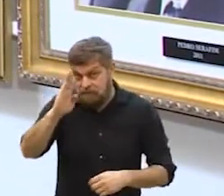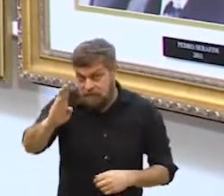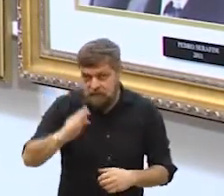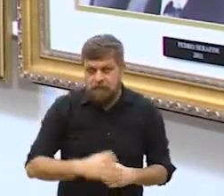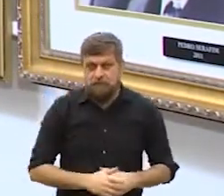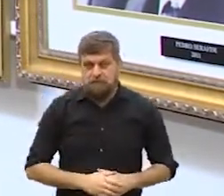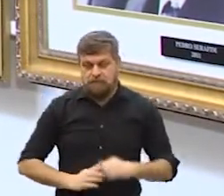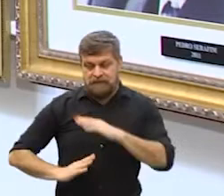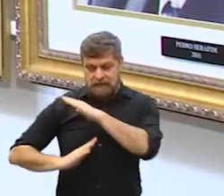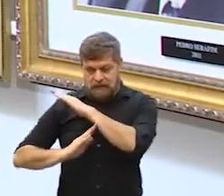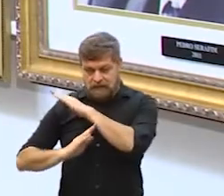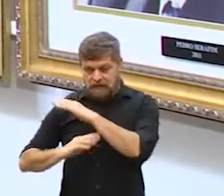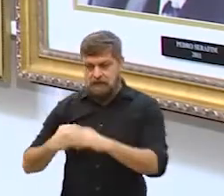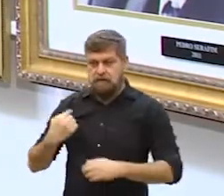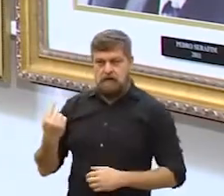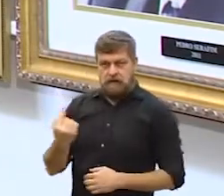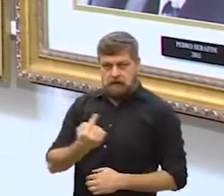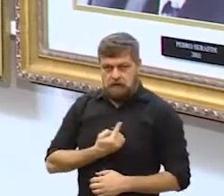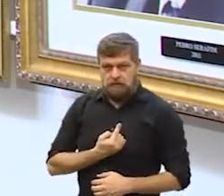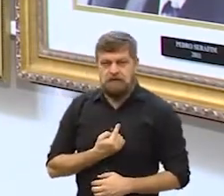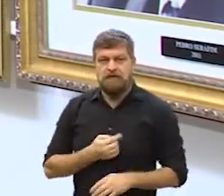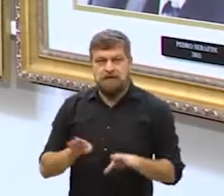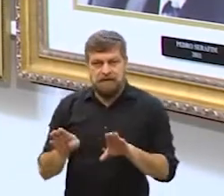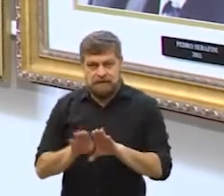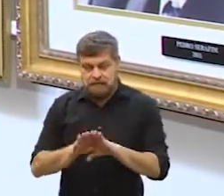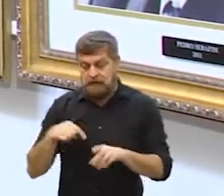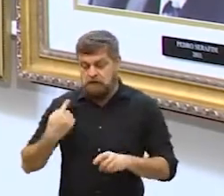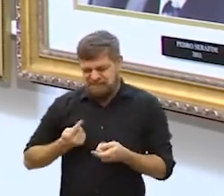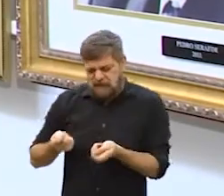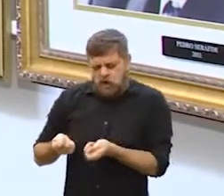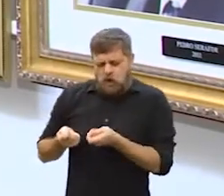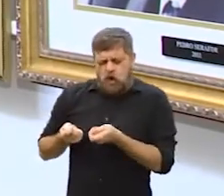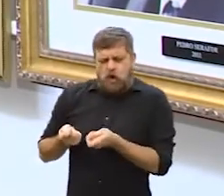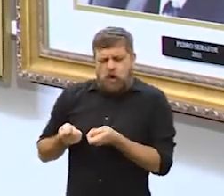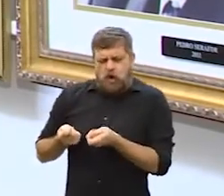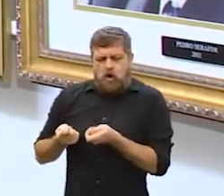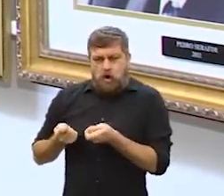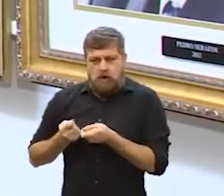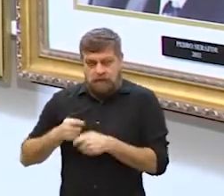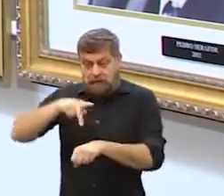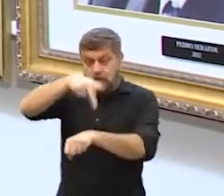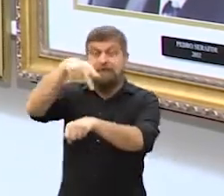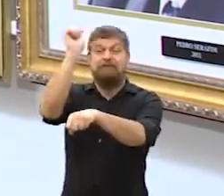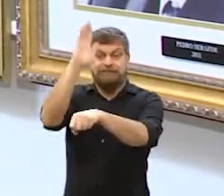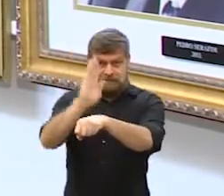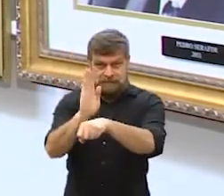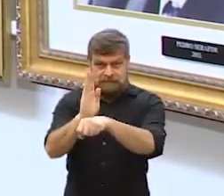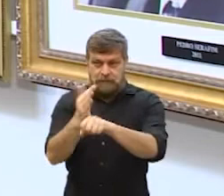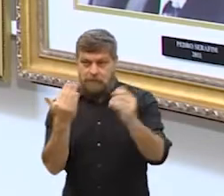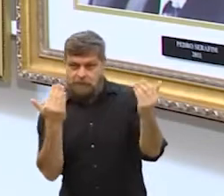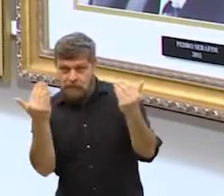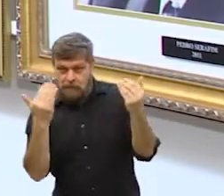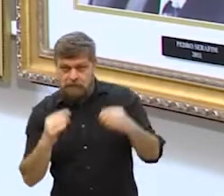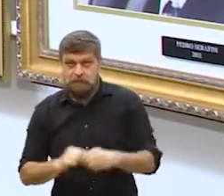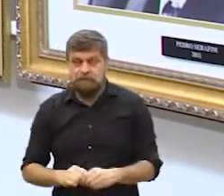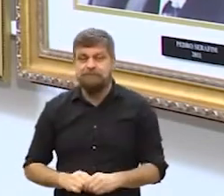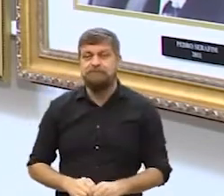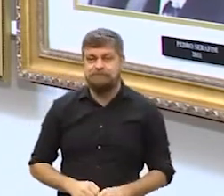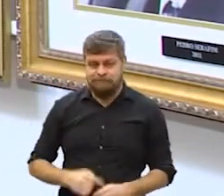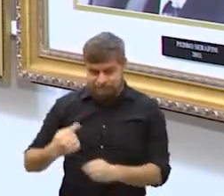aqui na cidade de Campinas é Nossa câmera ainda é uma das câmeras mais econômica do país